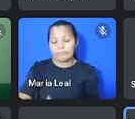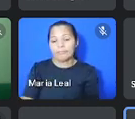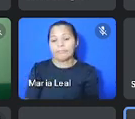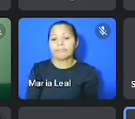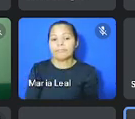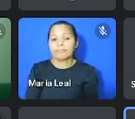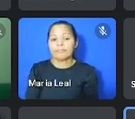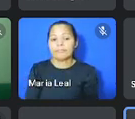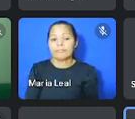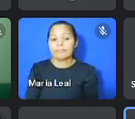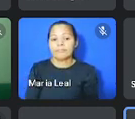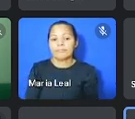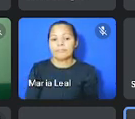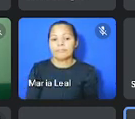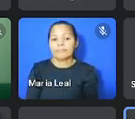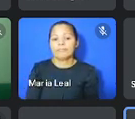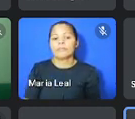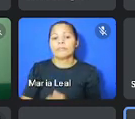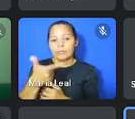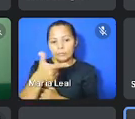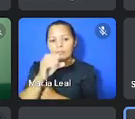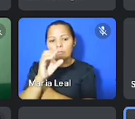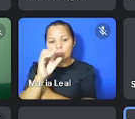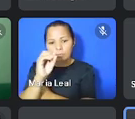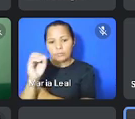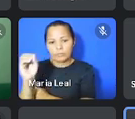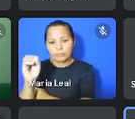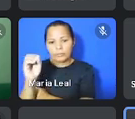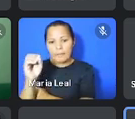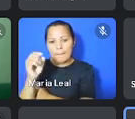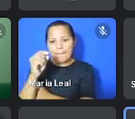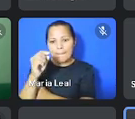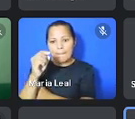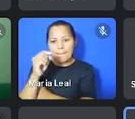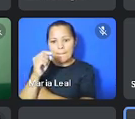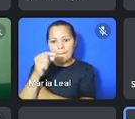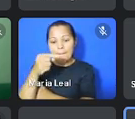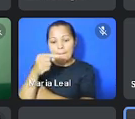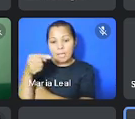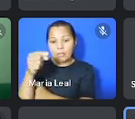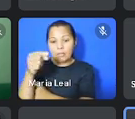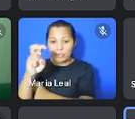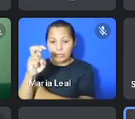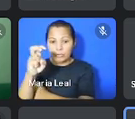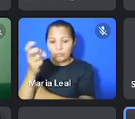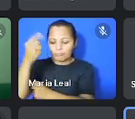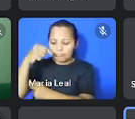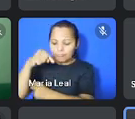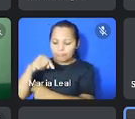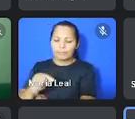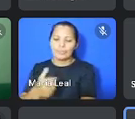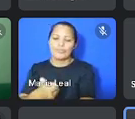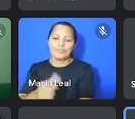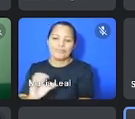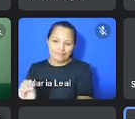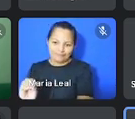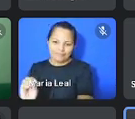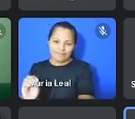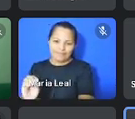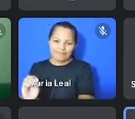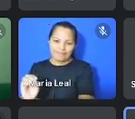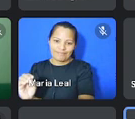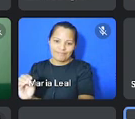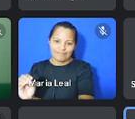né? Então, isso na prática é 200 menos 5% é 5 sobre 100,